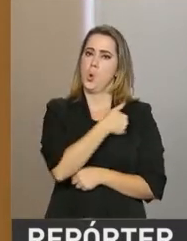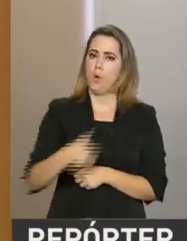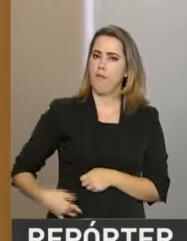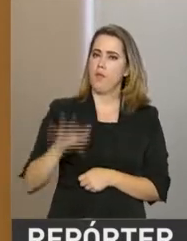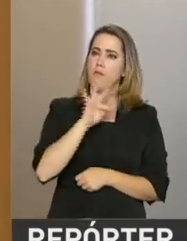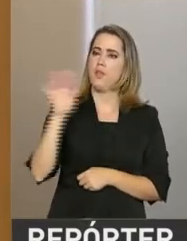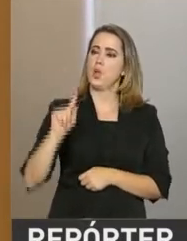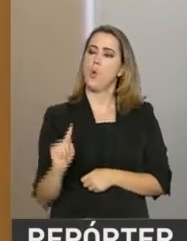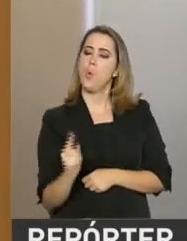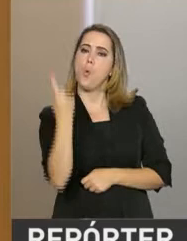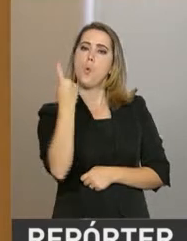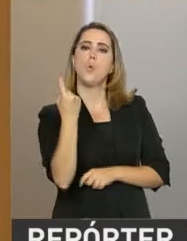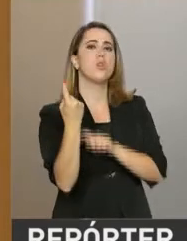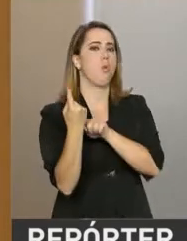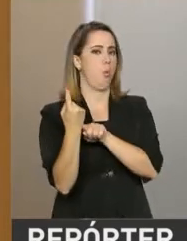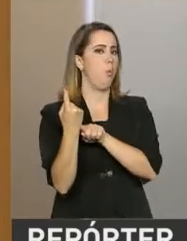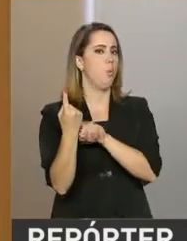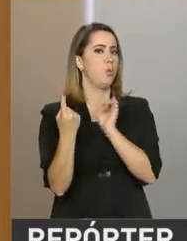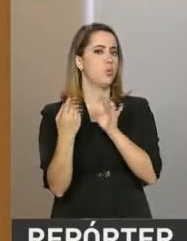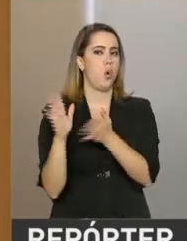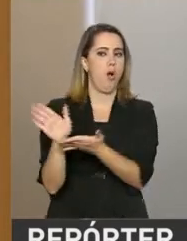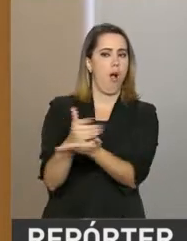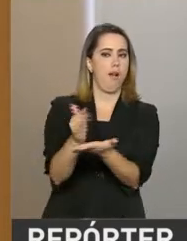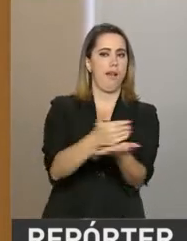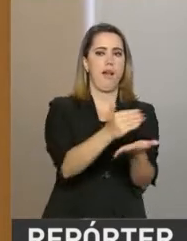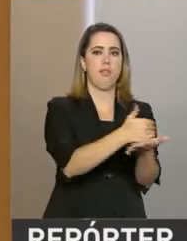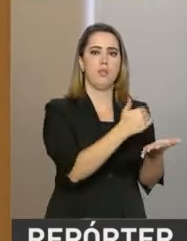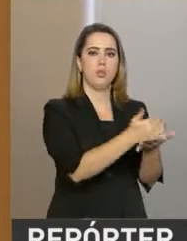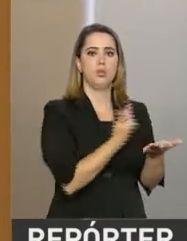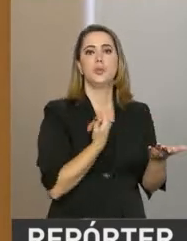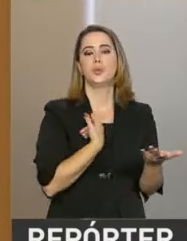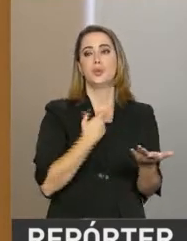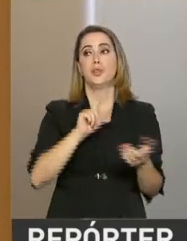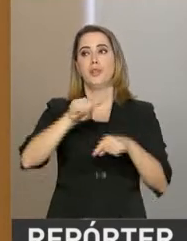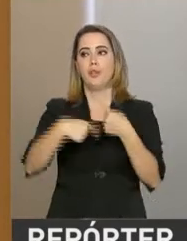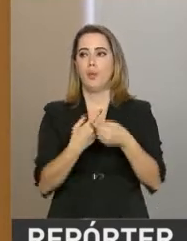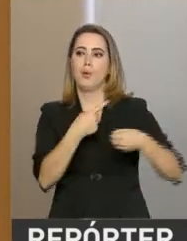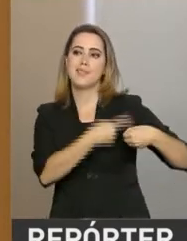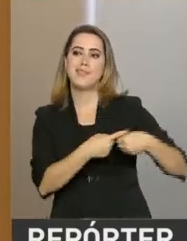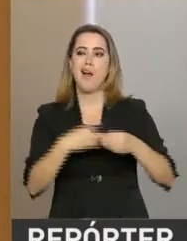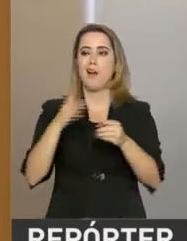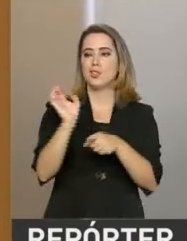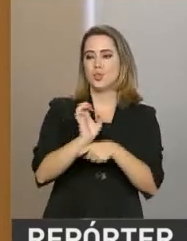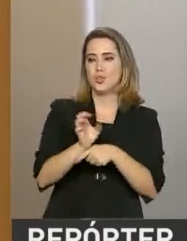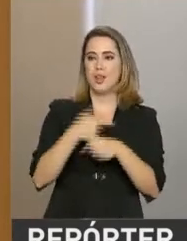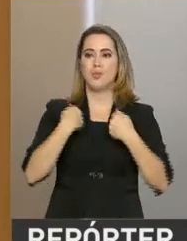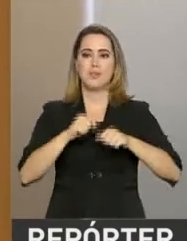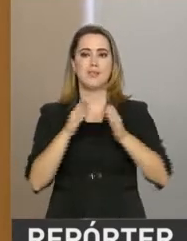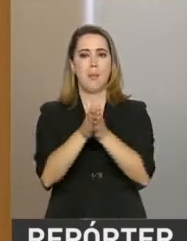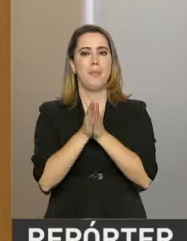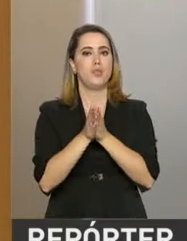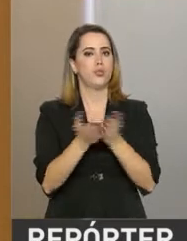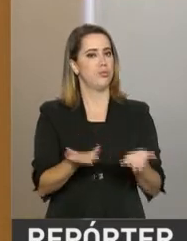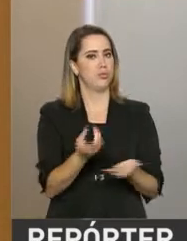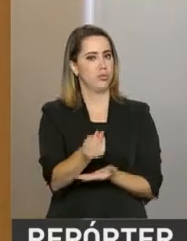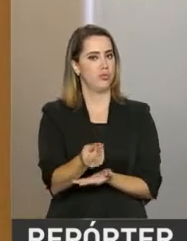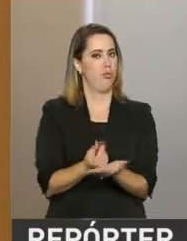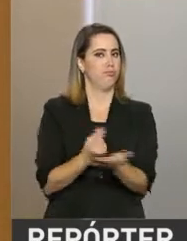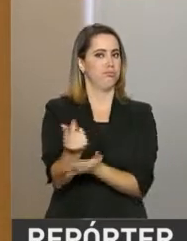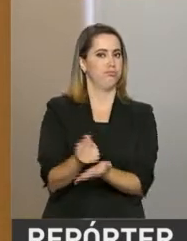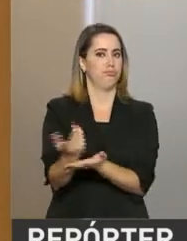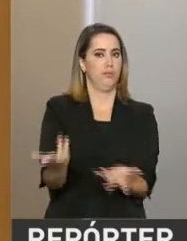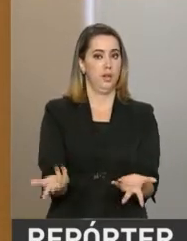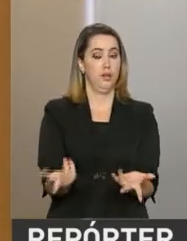tudo. Tanto que a União que arrecada tudo e os estados e municípios a todo momento têm que vir pleitear verbas da